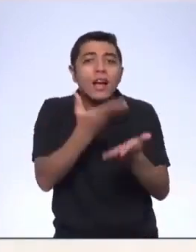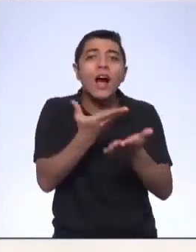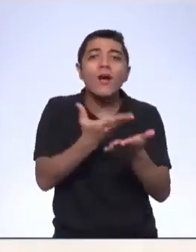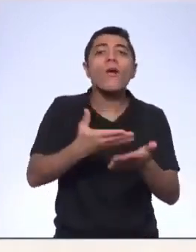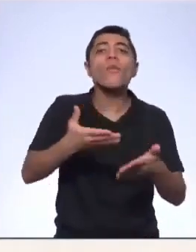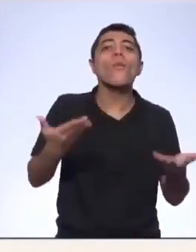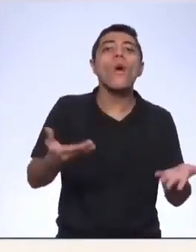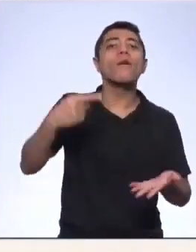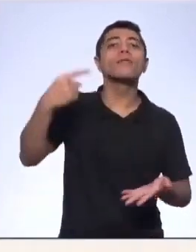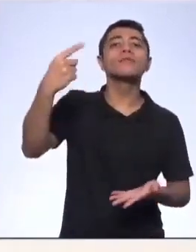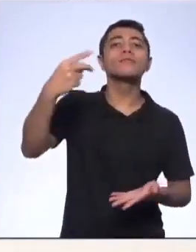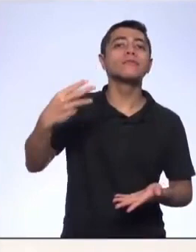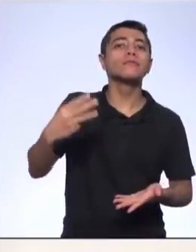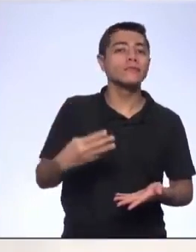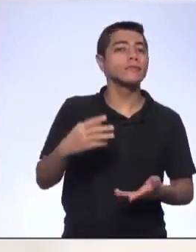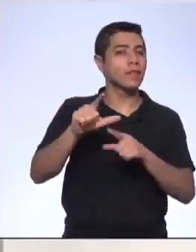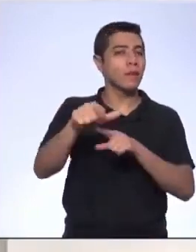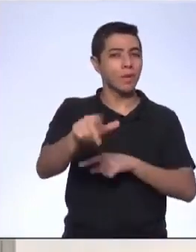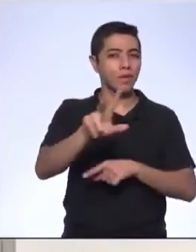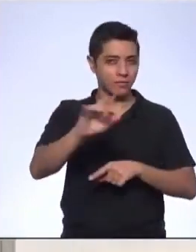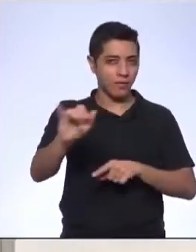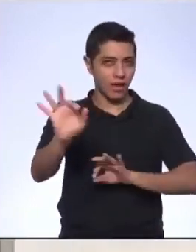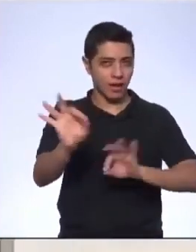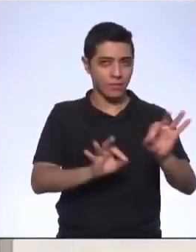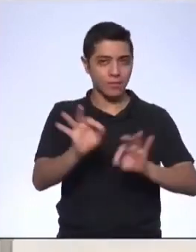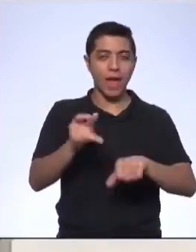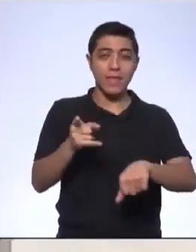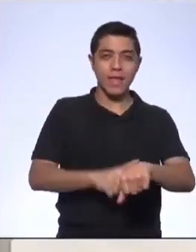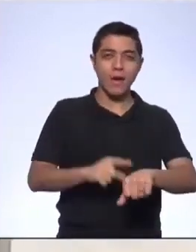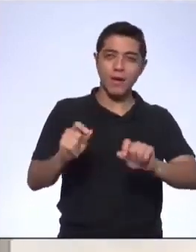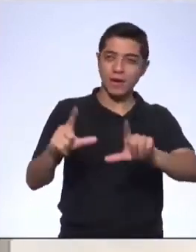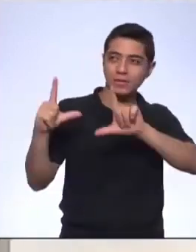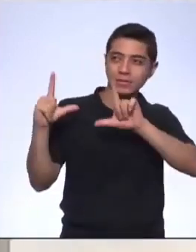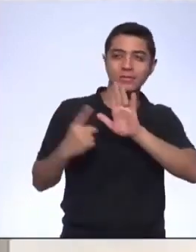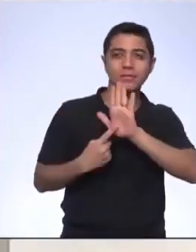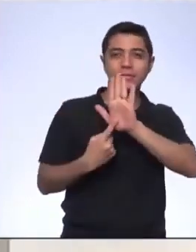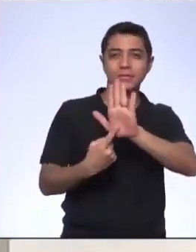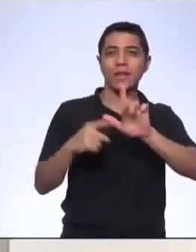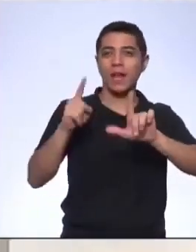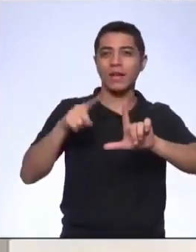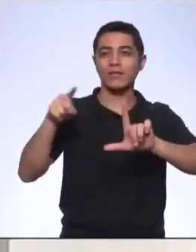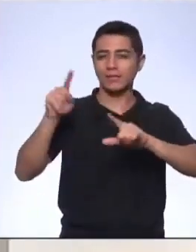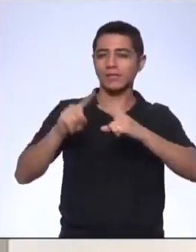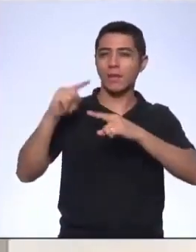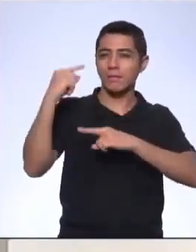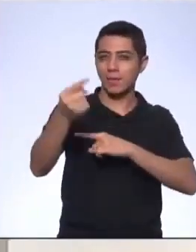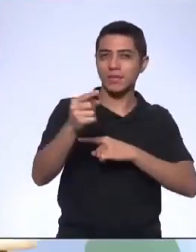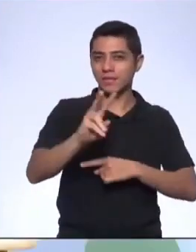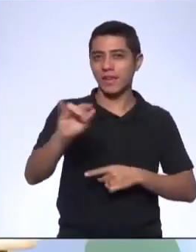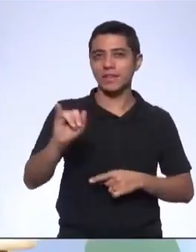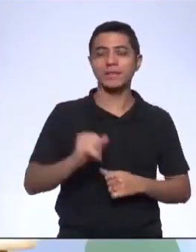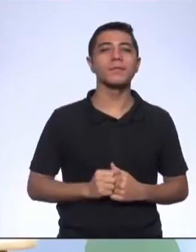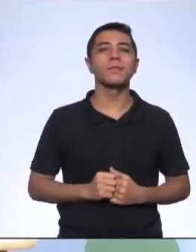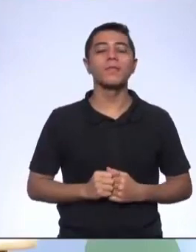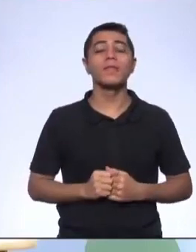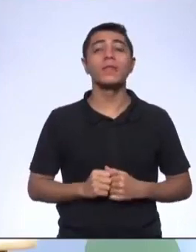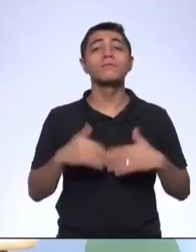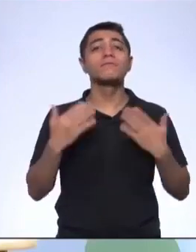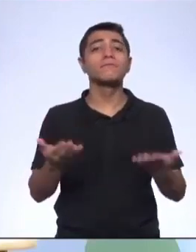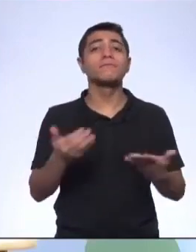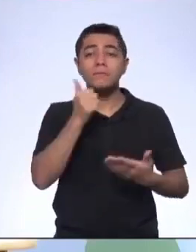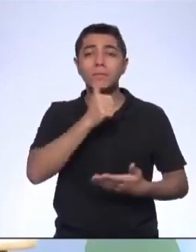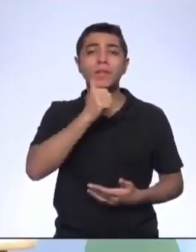com os dados aí, vamos colocar na hora no nosso gráfico aí, a gente vai chegar lá. Muito bem, a Stephanie colocou